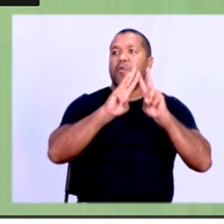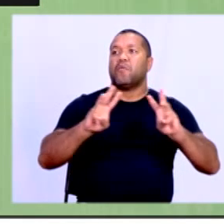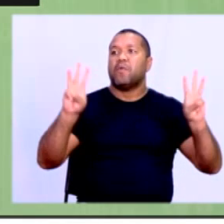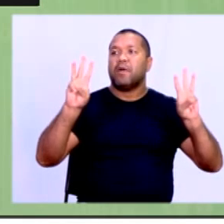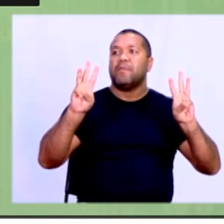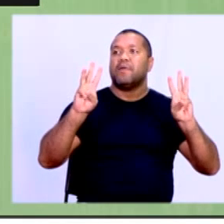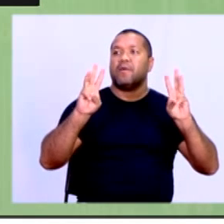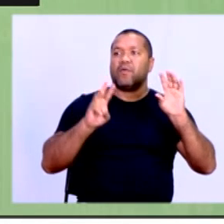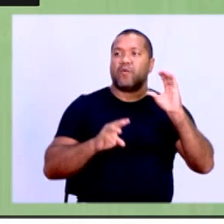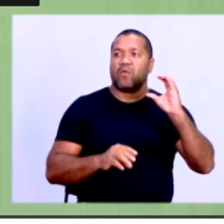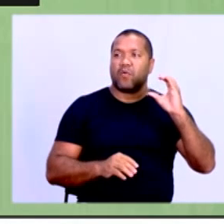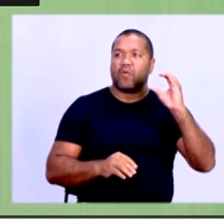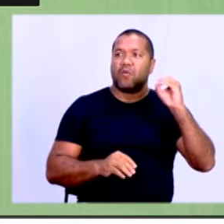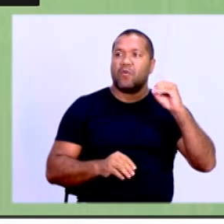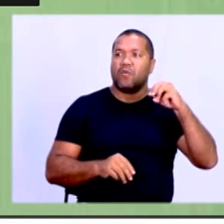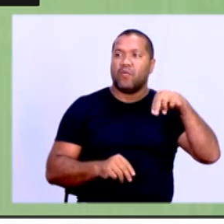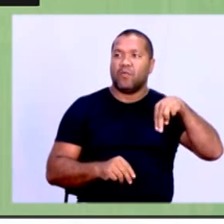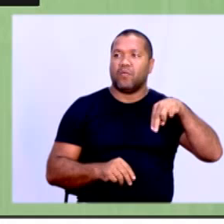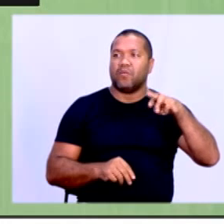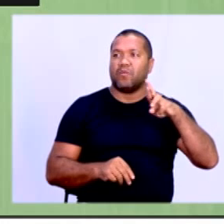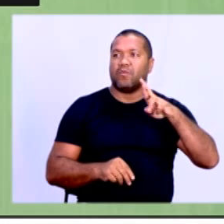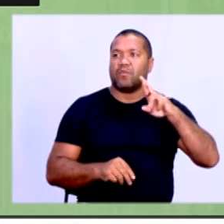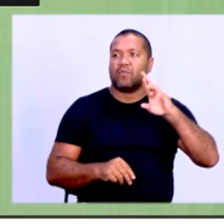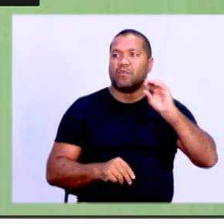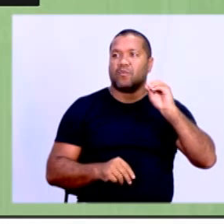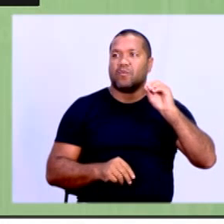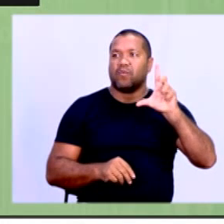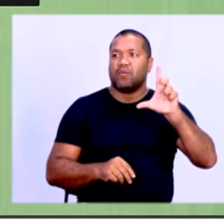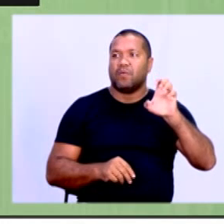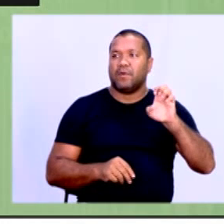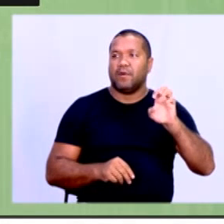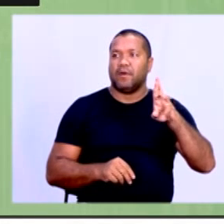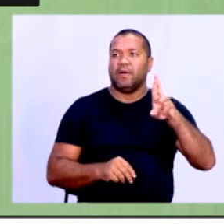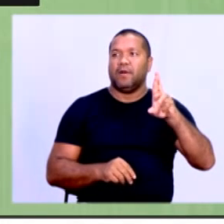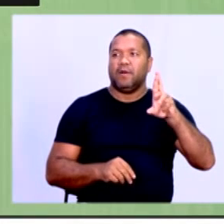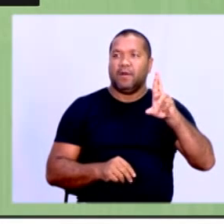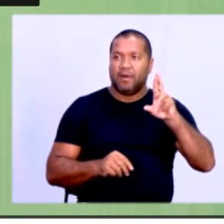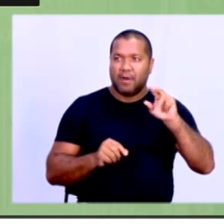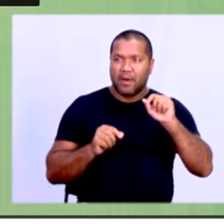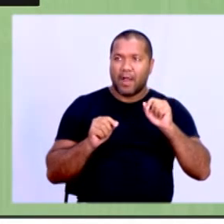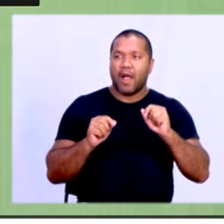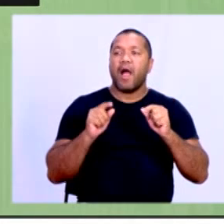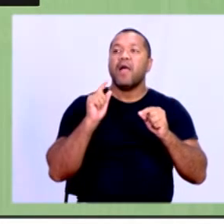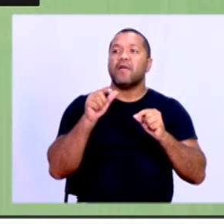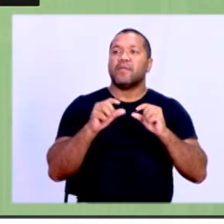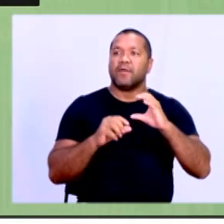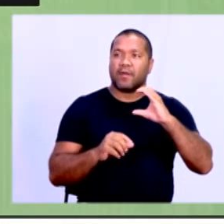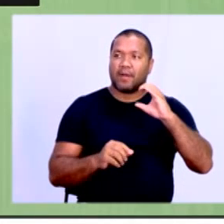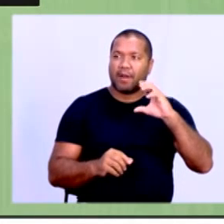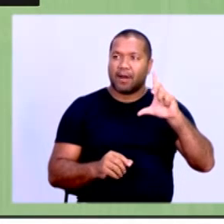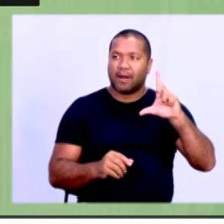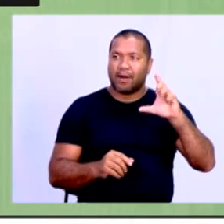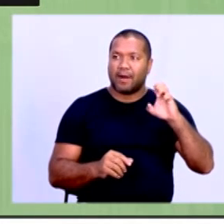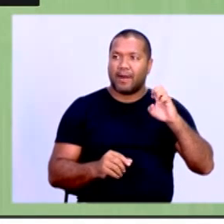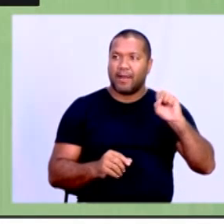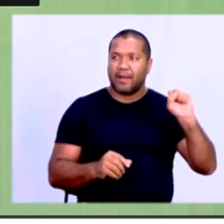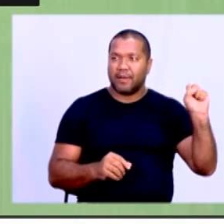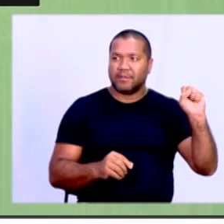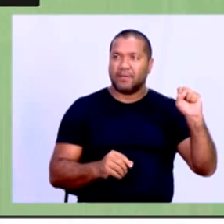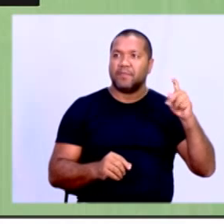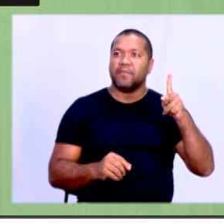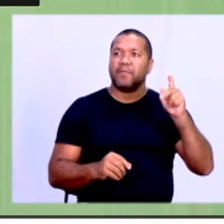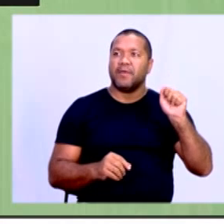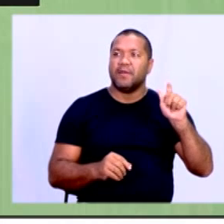ó. Aí, olha só, eu crio a página, eu tenho aqui, ó, class, page controller, herda